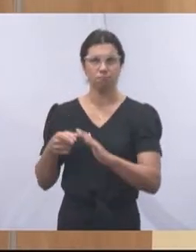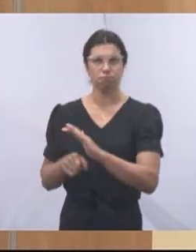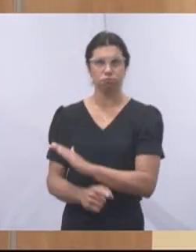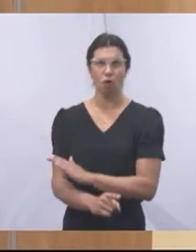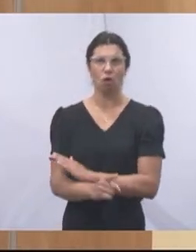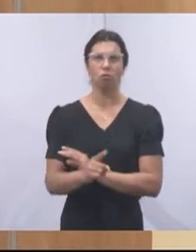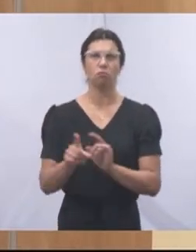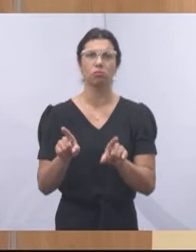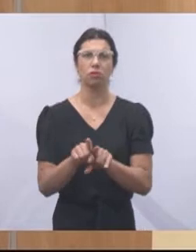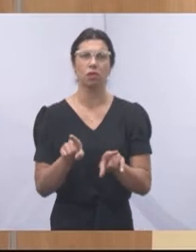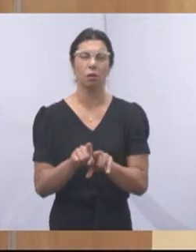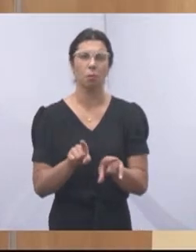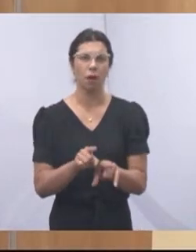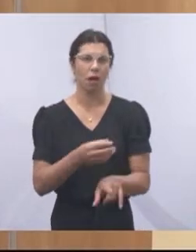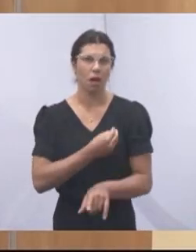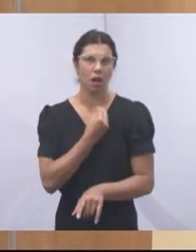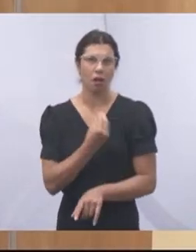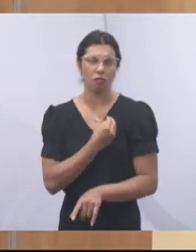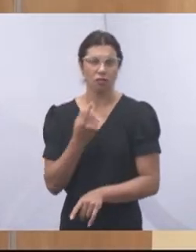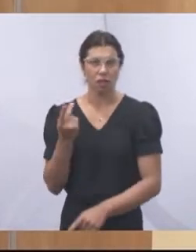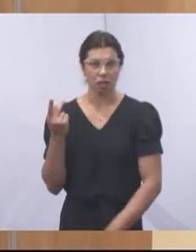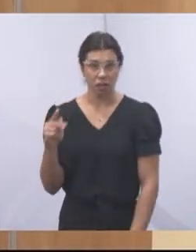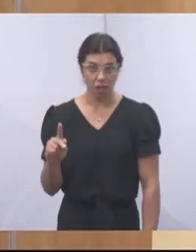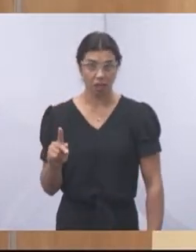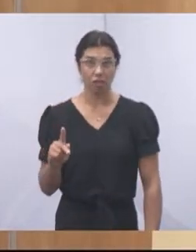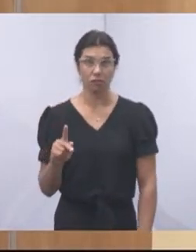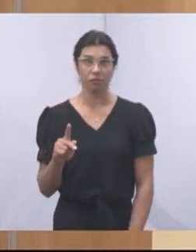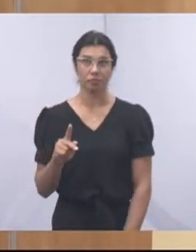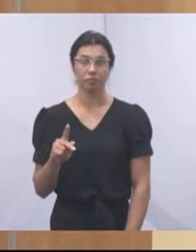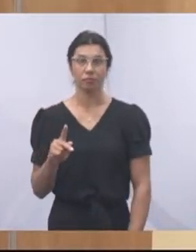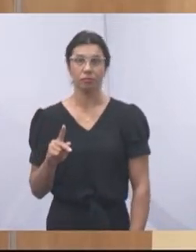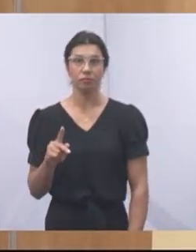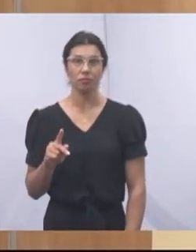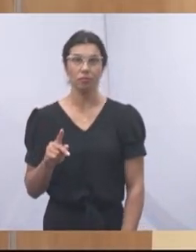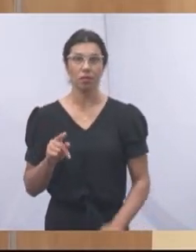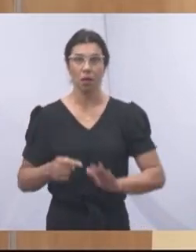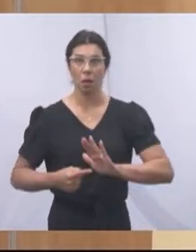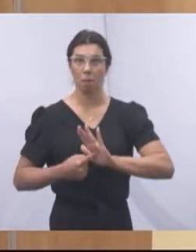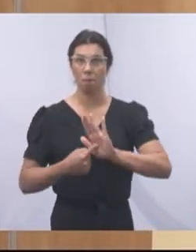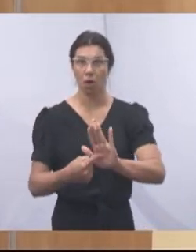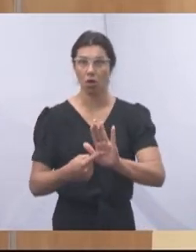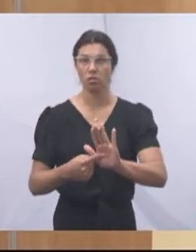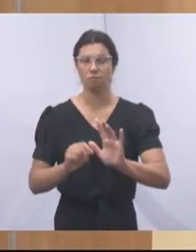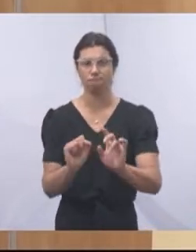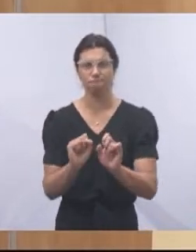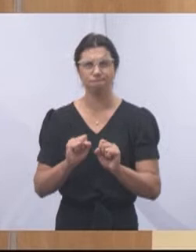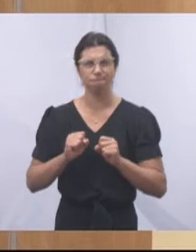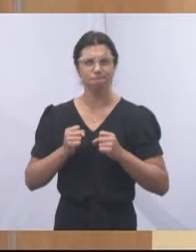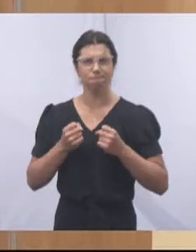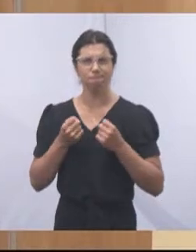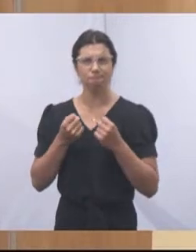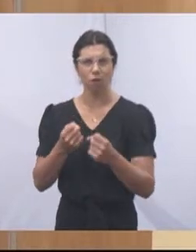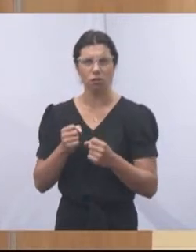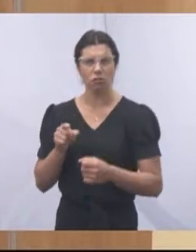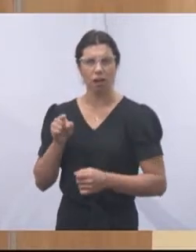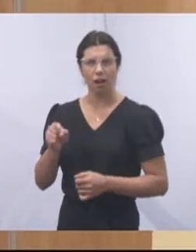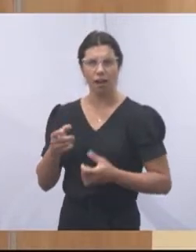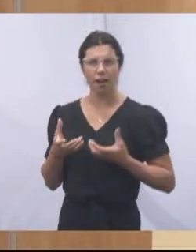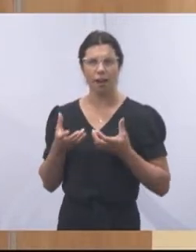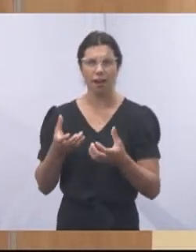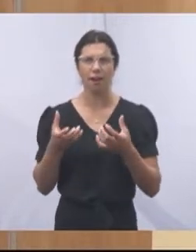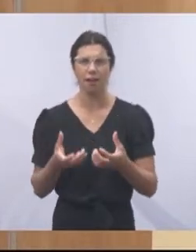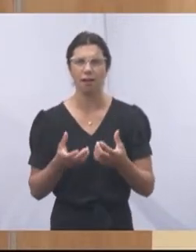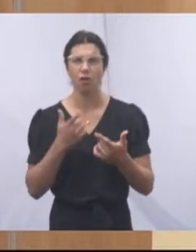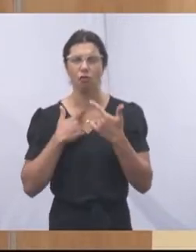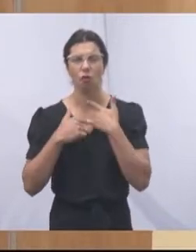Aprofundando-se no tecido da vida de Roberto da Silva Francelino, revela-se sua dedicação em cultivar laços